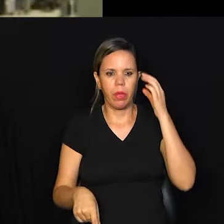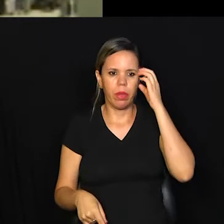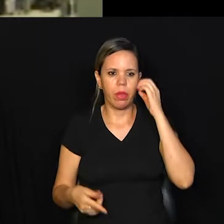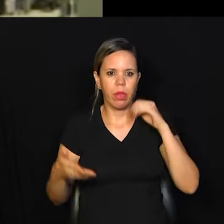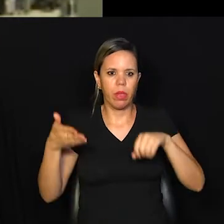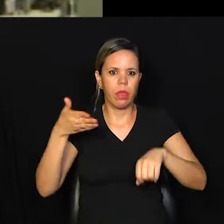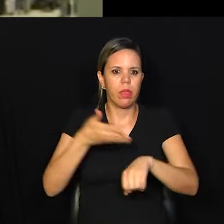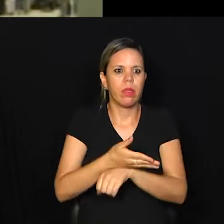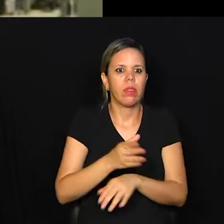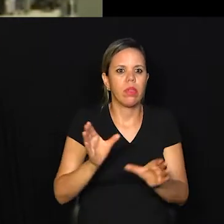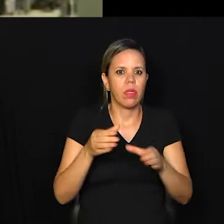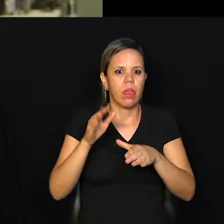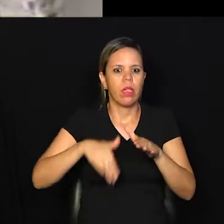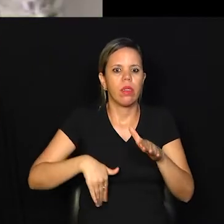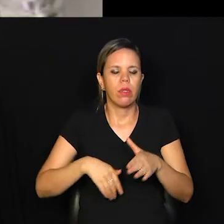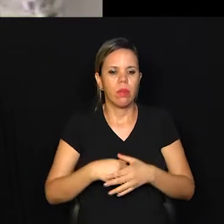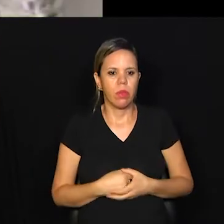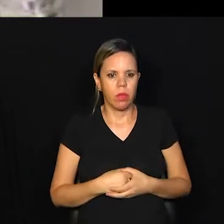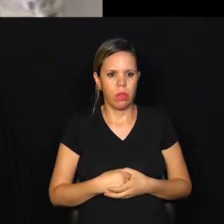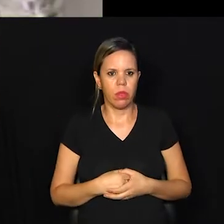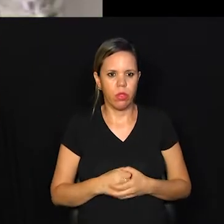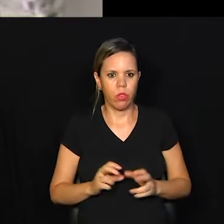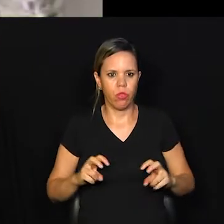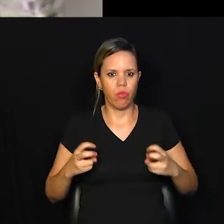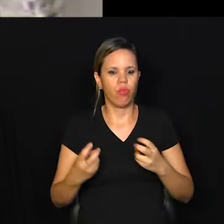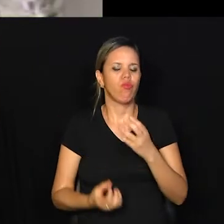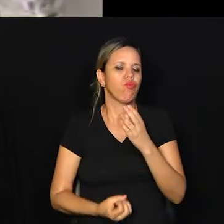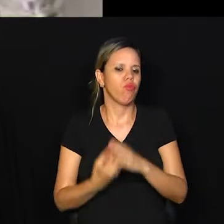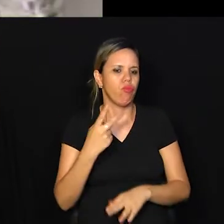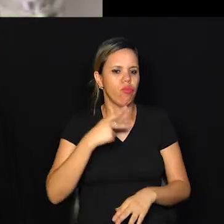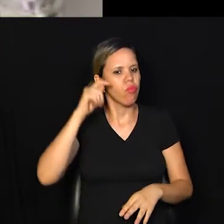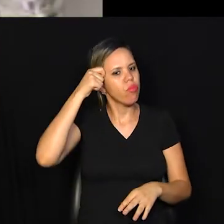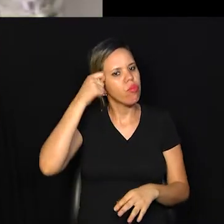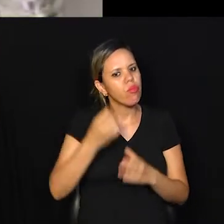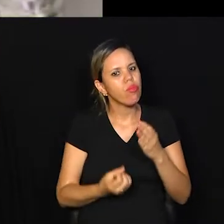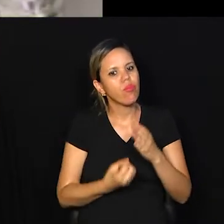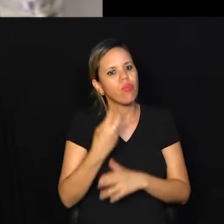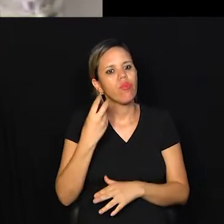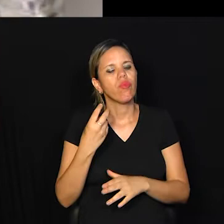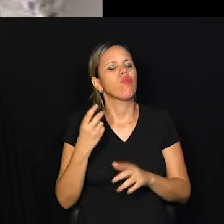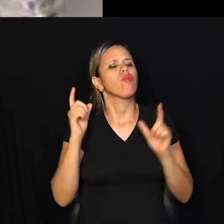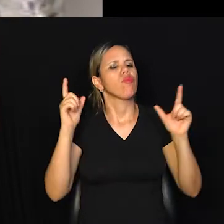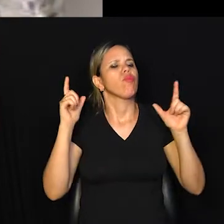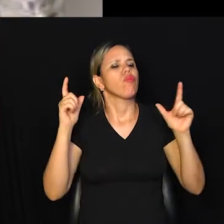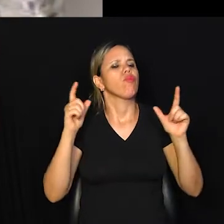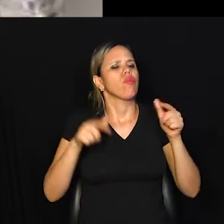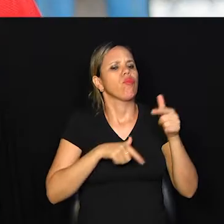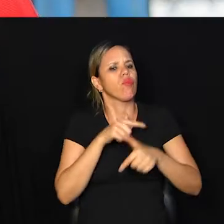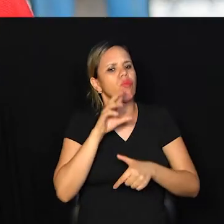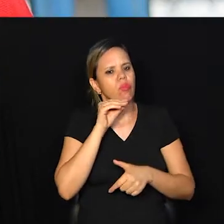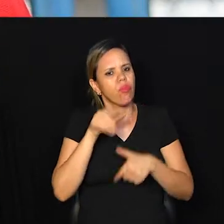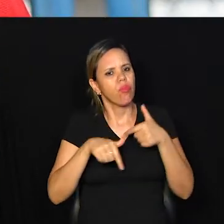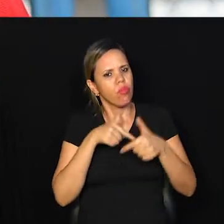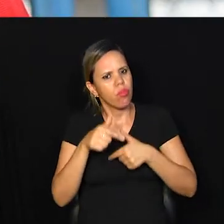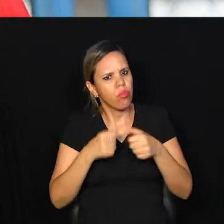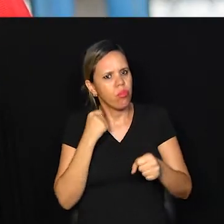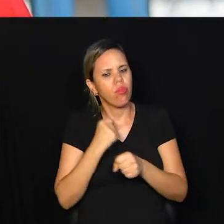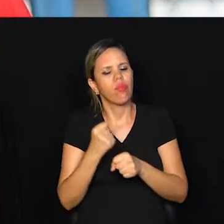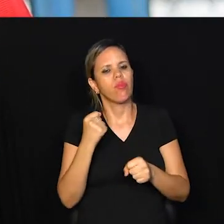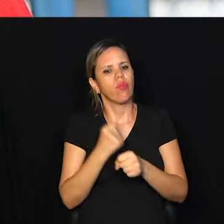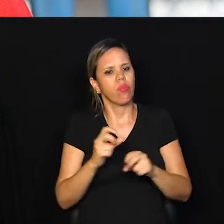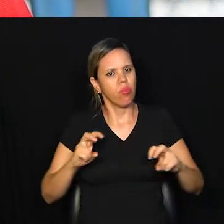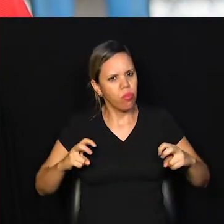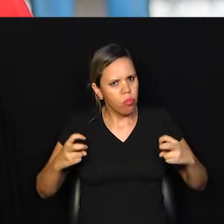entrar em clubes. E aí a Ponte Preta surge com os operários, com a classe operária, construindo o seu